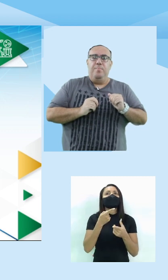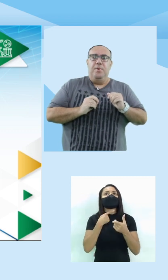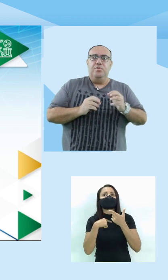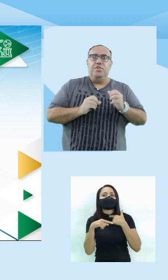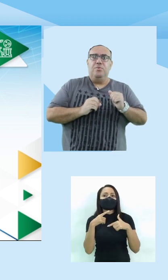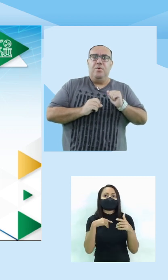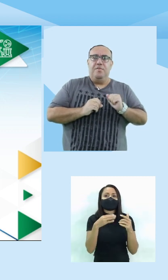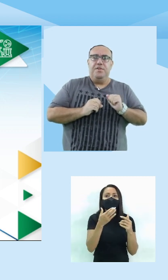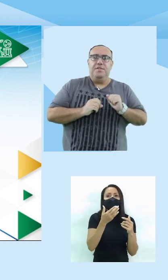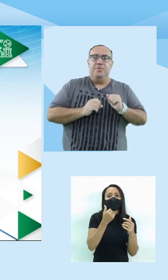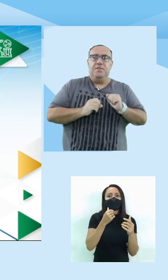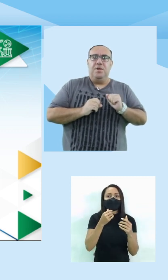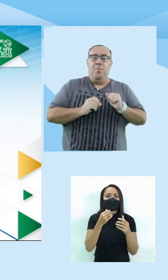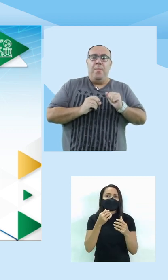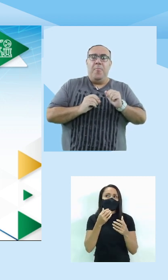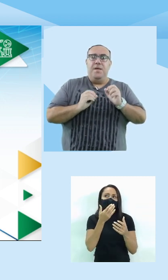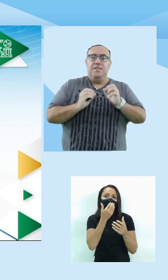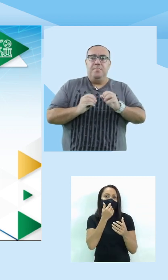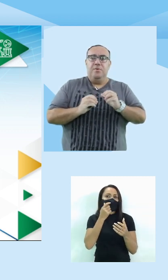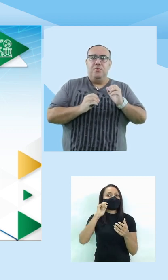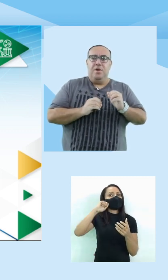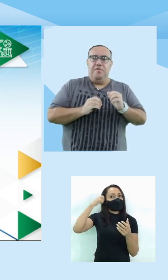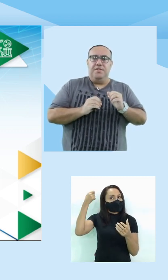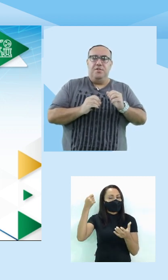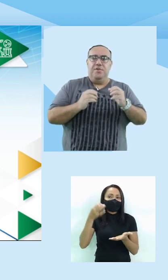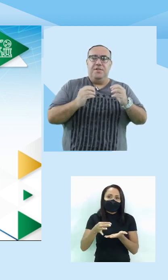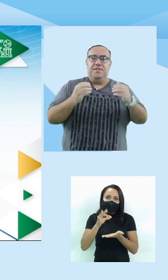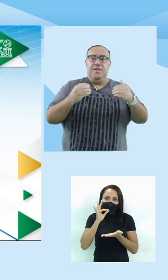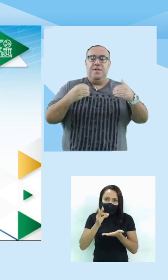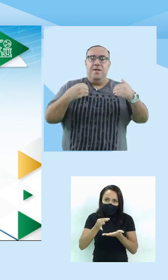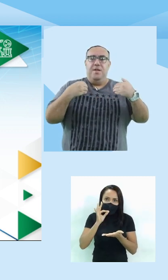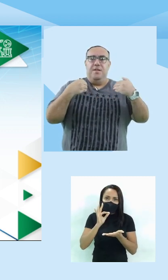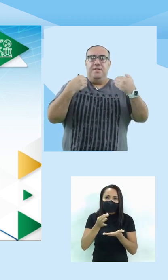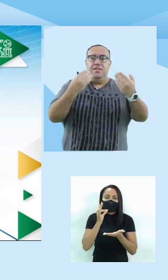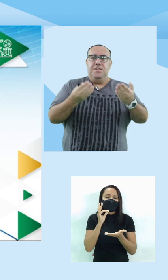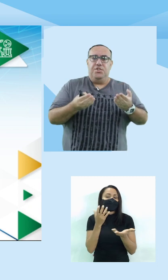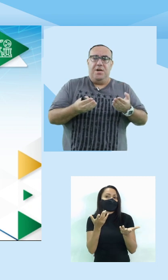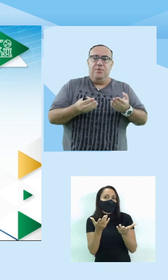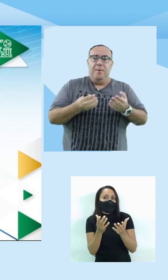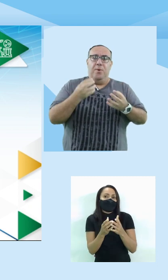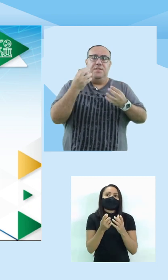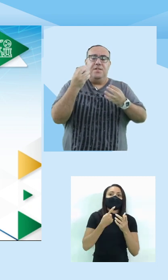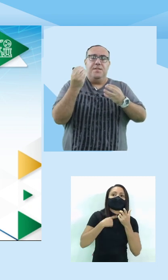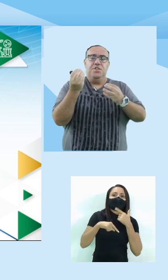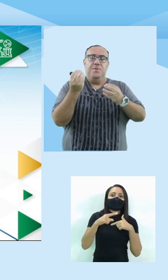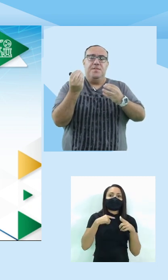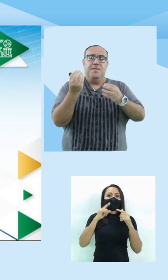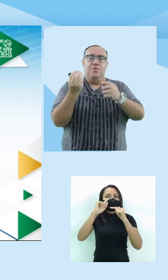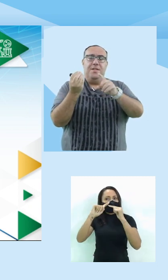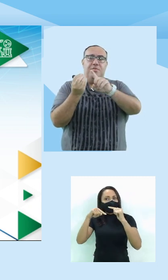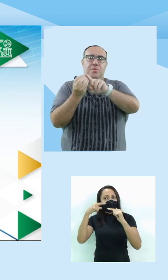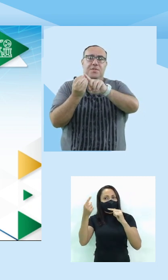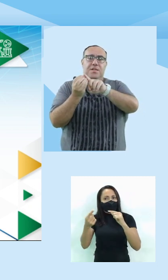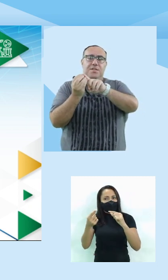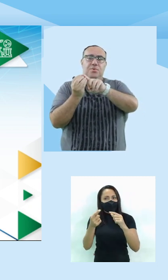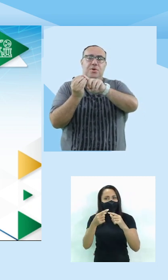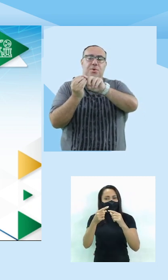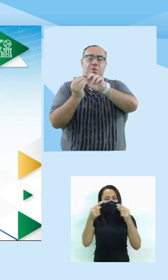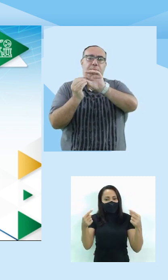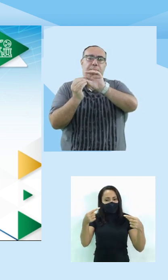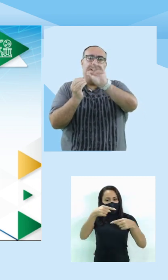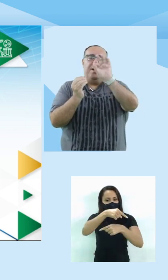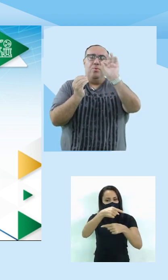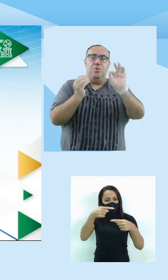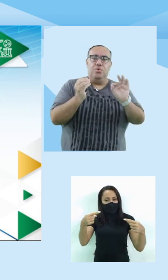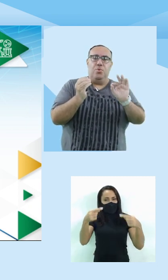comer um pãozinho com cafezinho. Então, esse pãozinho com cafezinho vai ser desejado após a transmissão da vontade de um